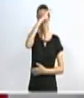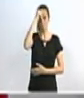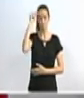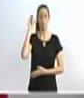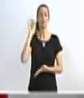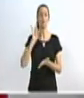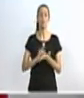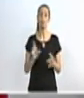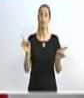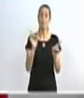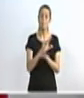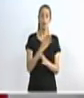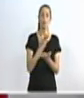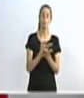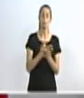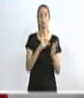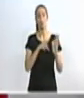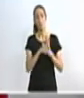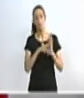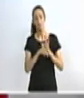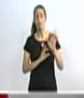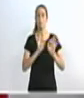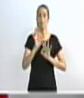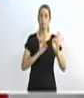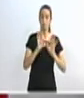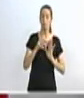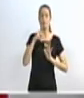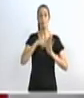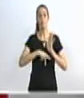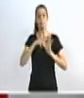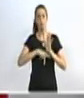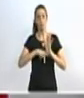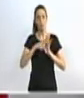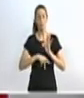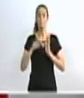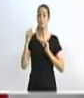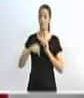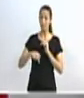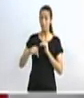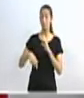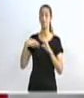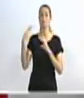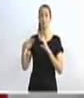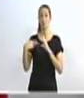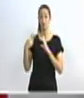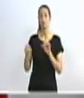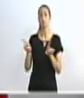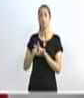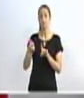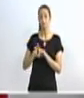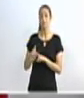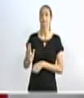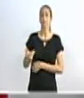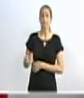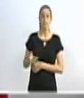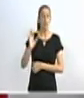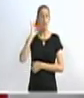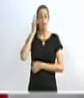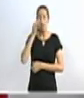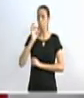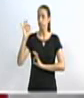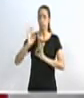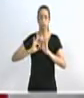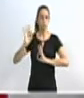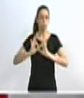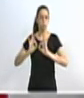seus estudos para a elaboração das adequações, dos projetos, e aqui nesta casa também agilizarmos, vereadores,